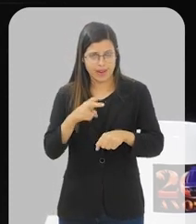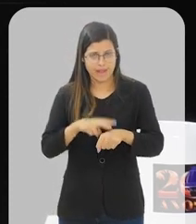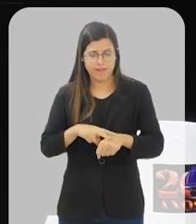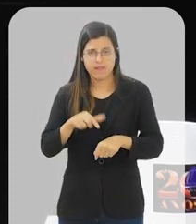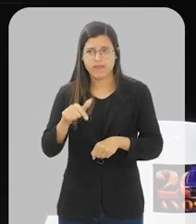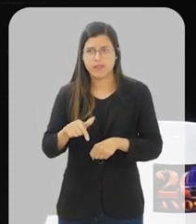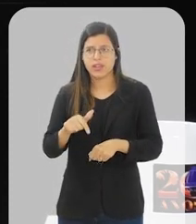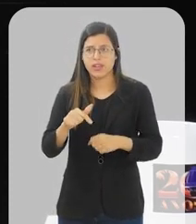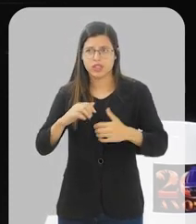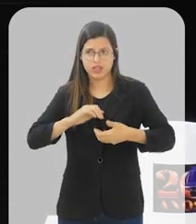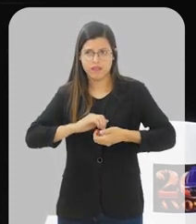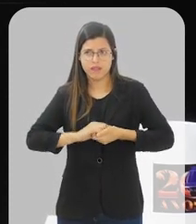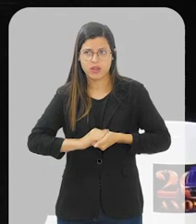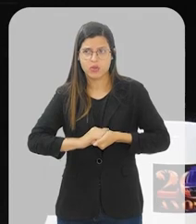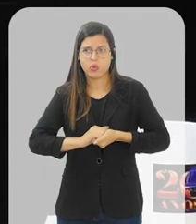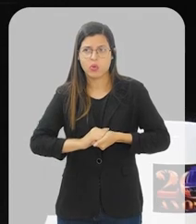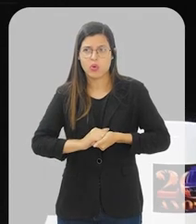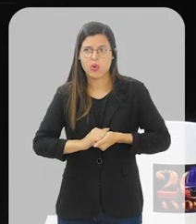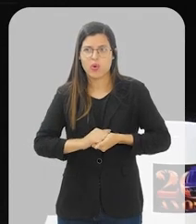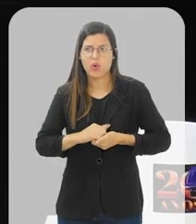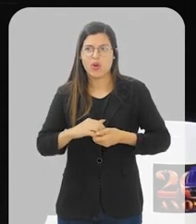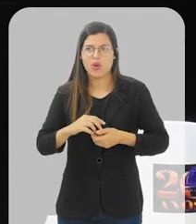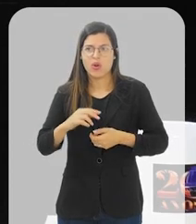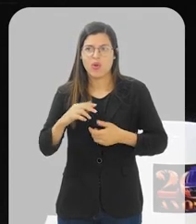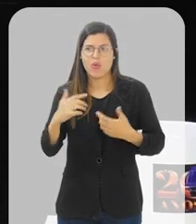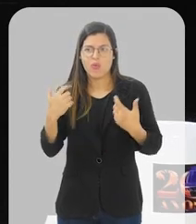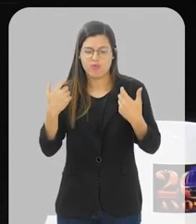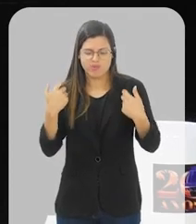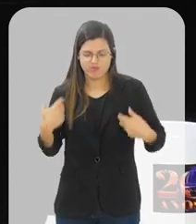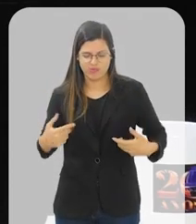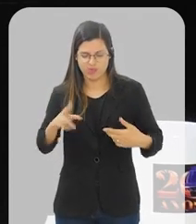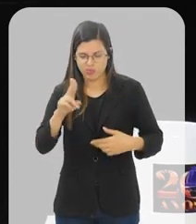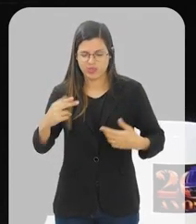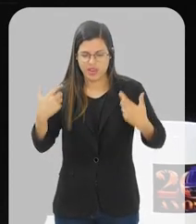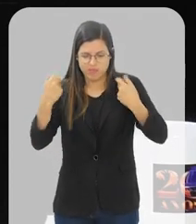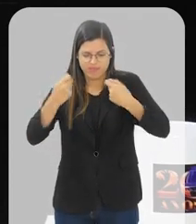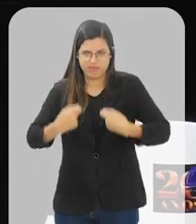mexe bateria na Viradouro, eu vim de mensageiro. Vim de um macacão, um óculos